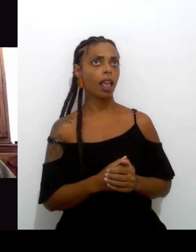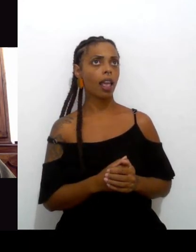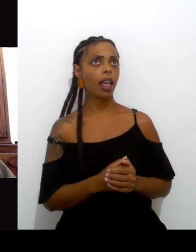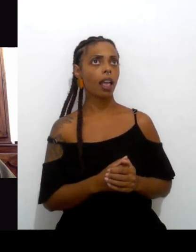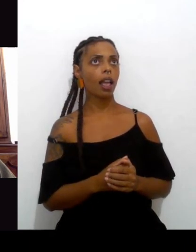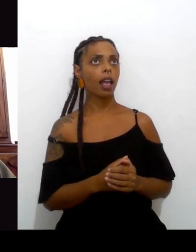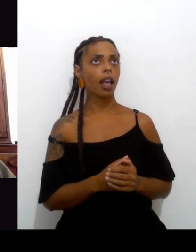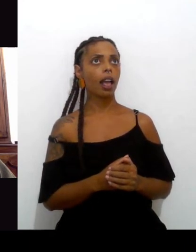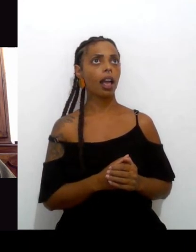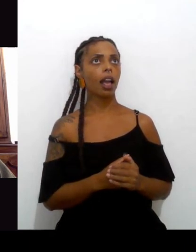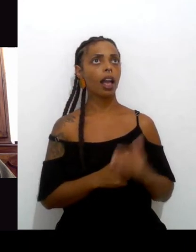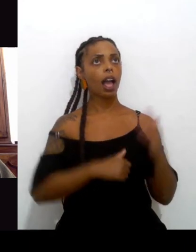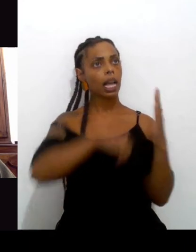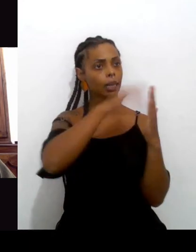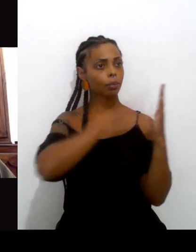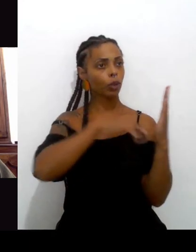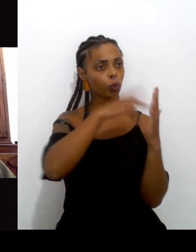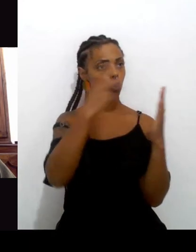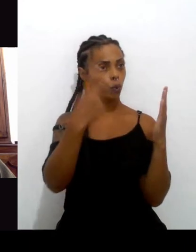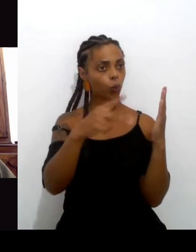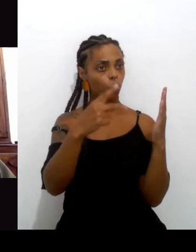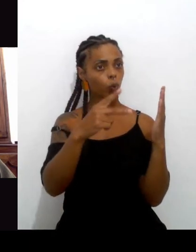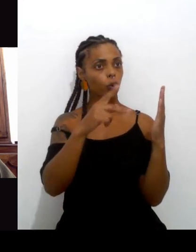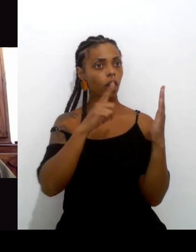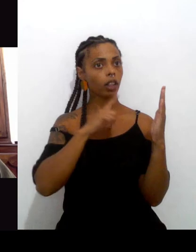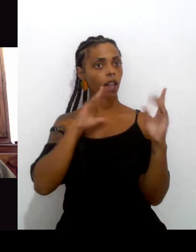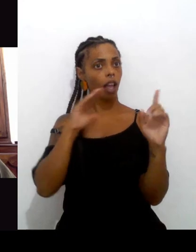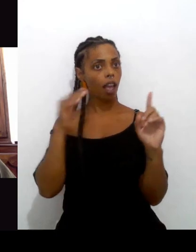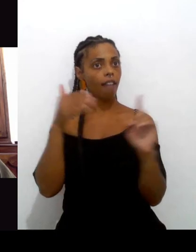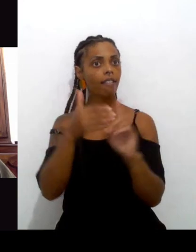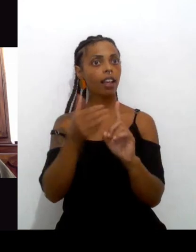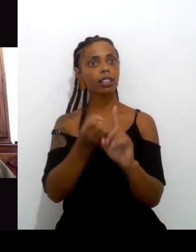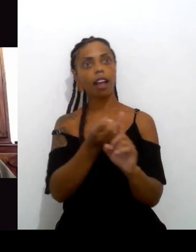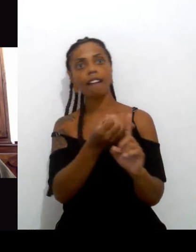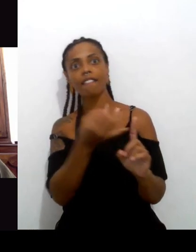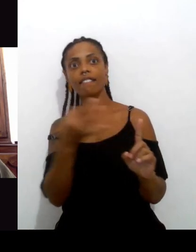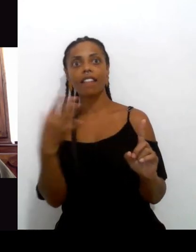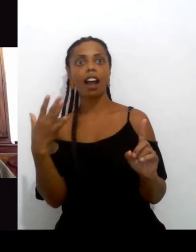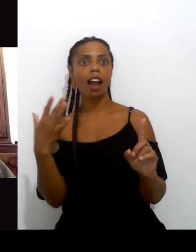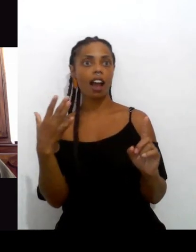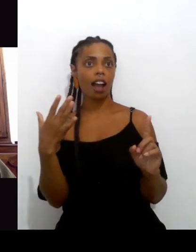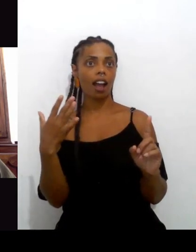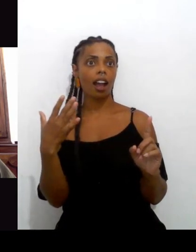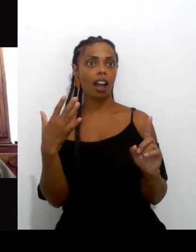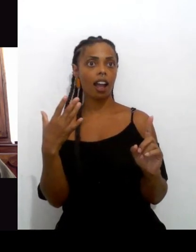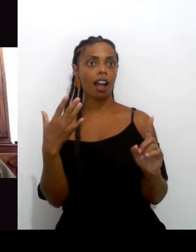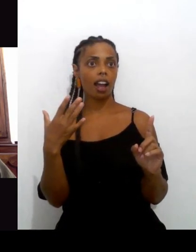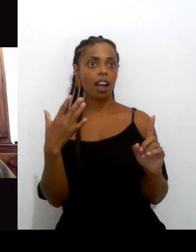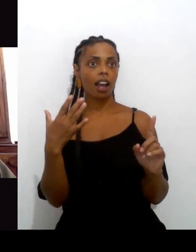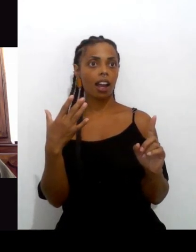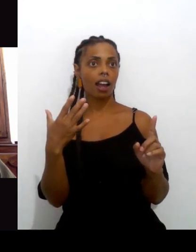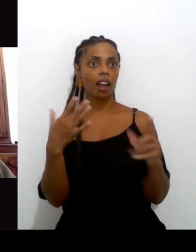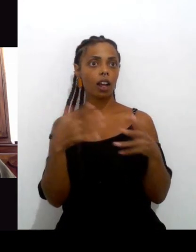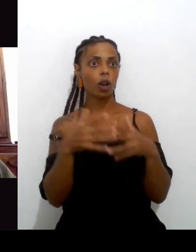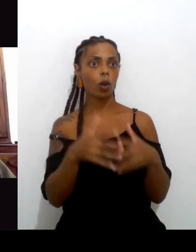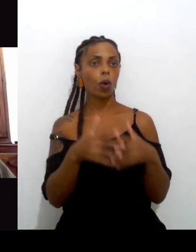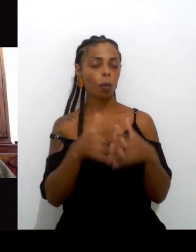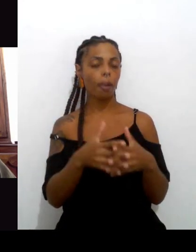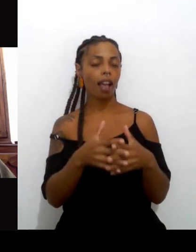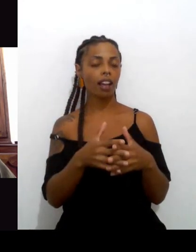elas fazem referências a muitas referências muito mais complexas né a cultura visual